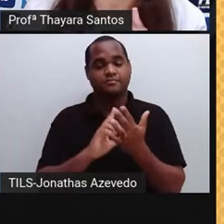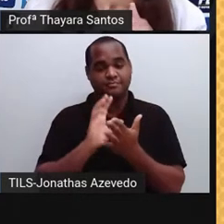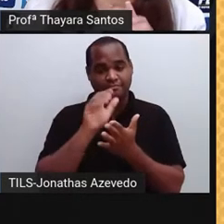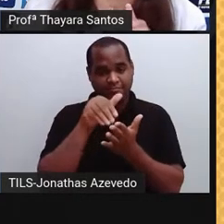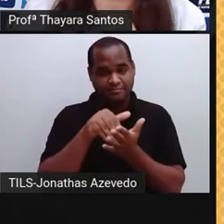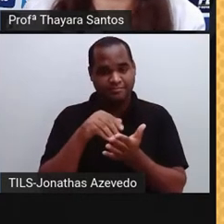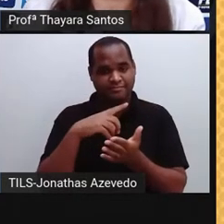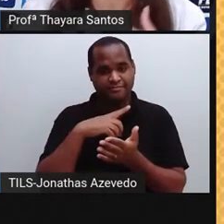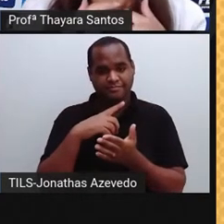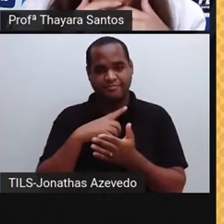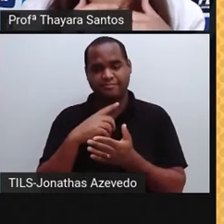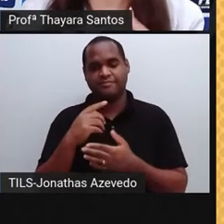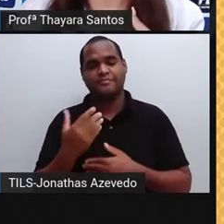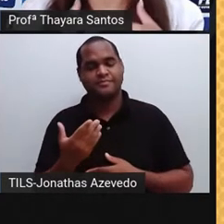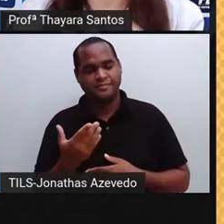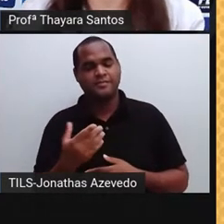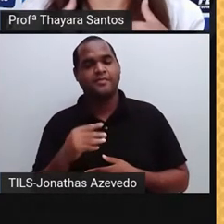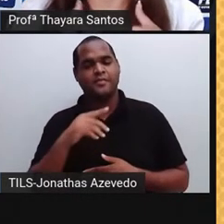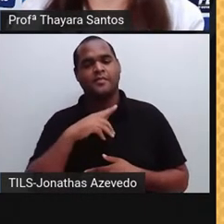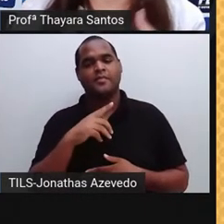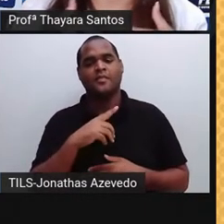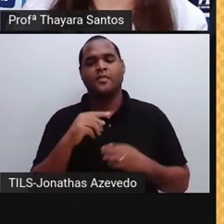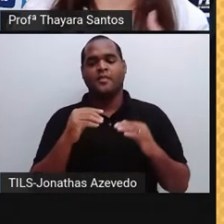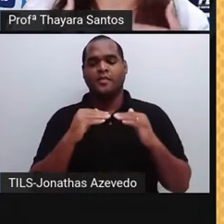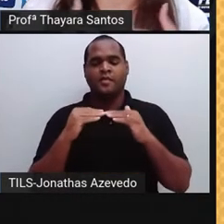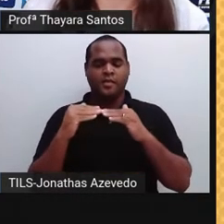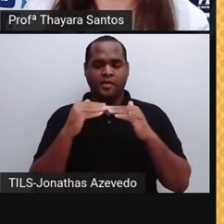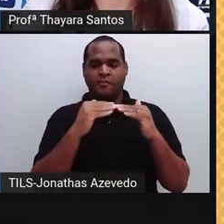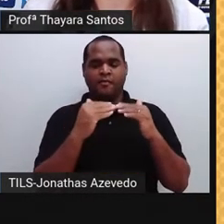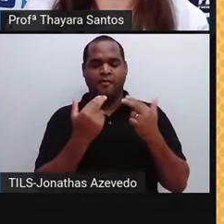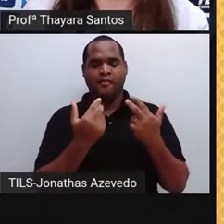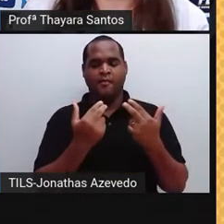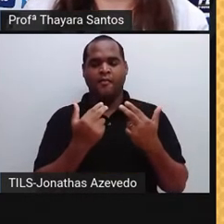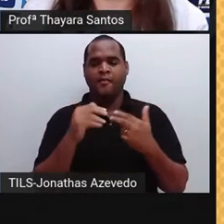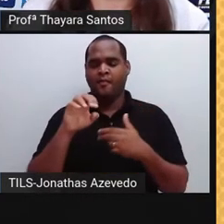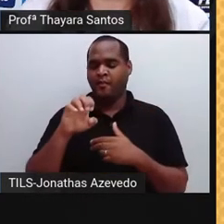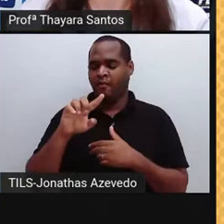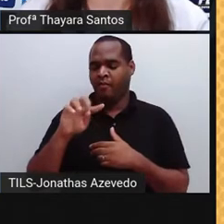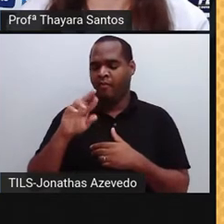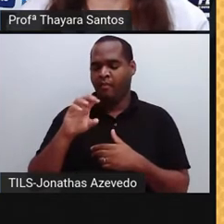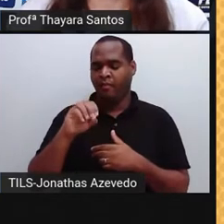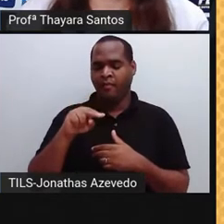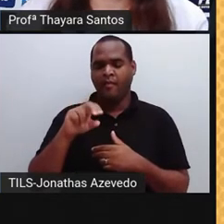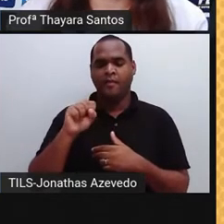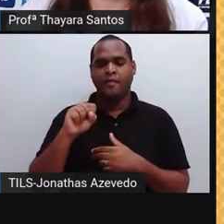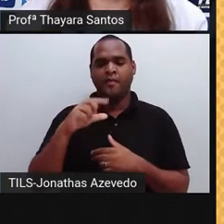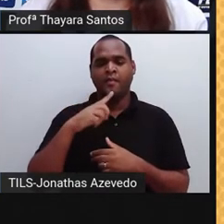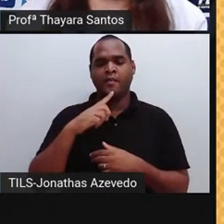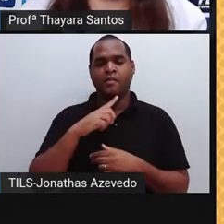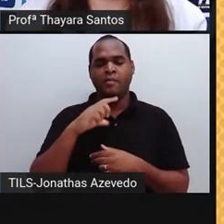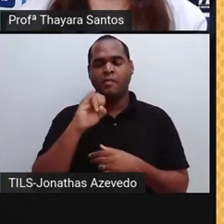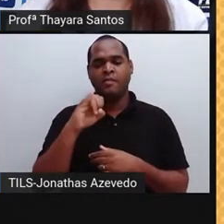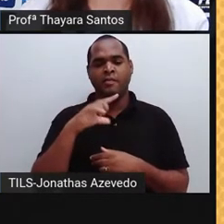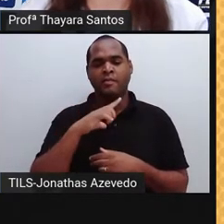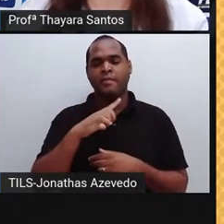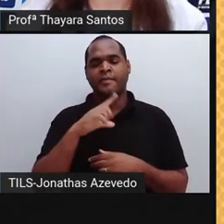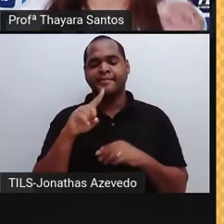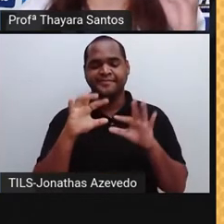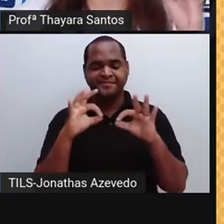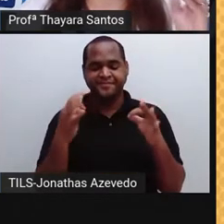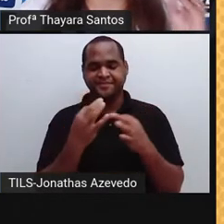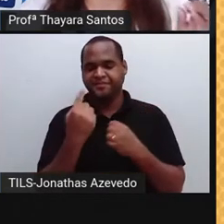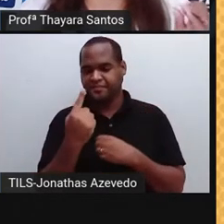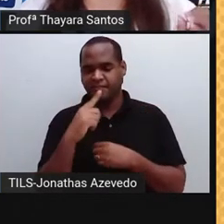camada eletrônica eles têm a mesma quantidade de elétrons. Por exemplo, se esses que estão na família 1, na